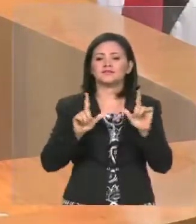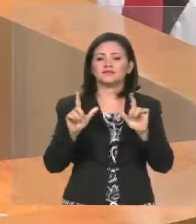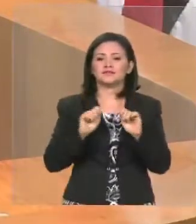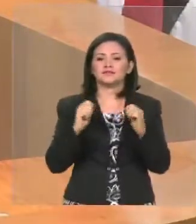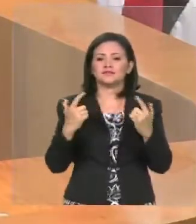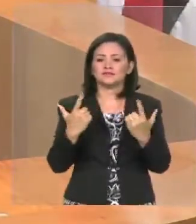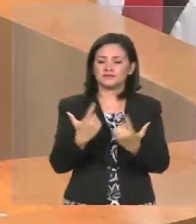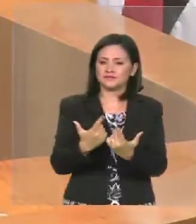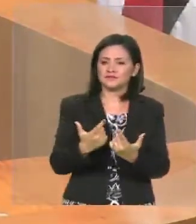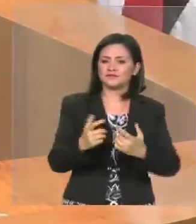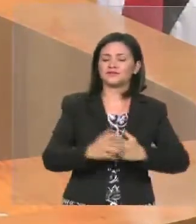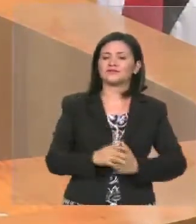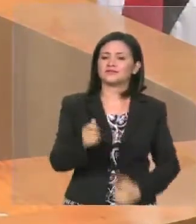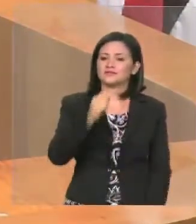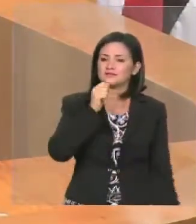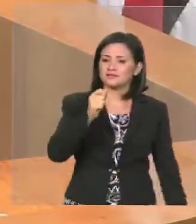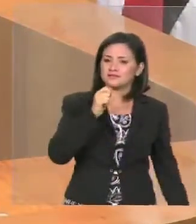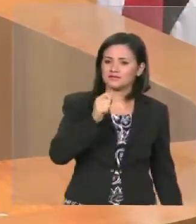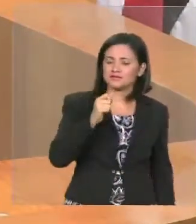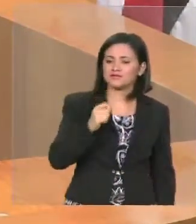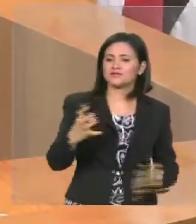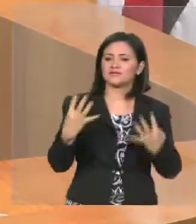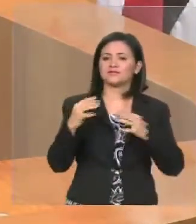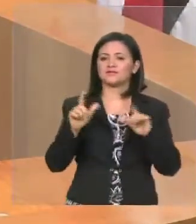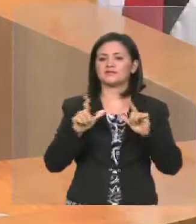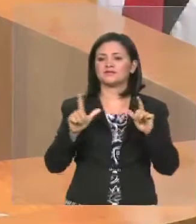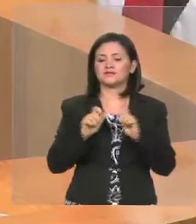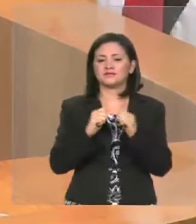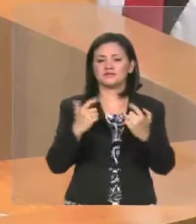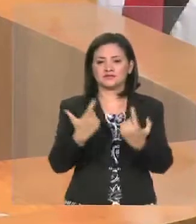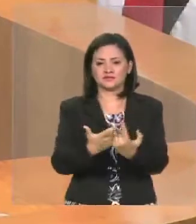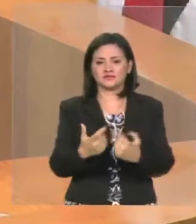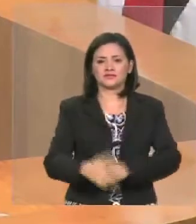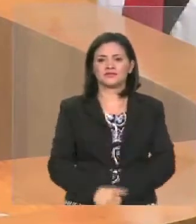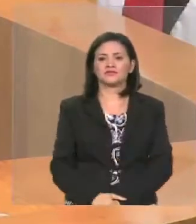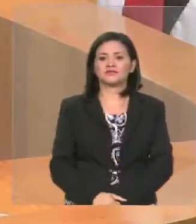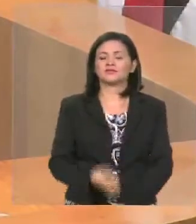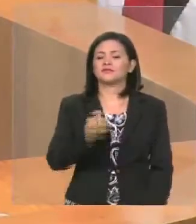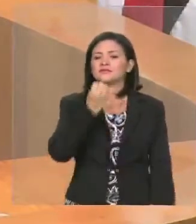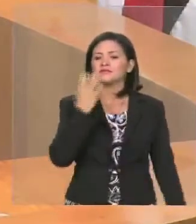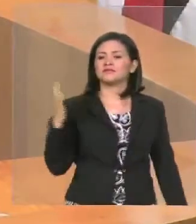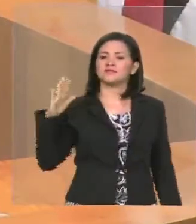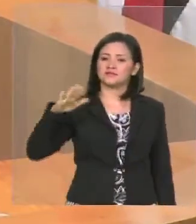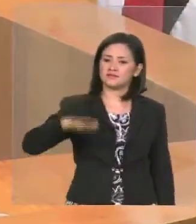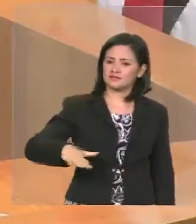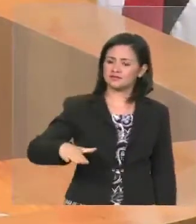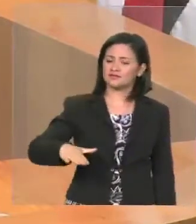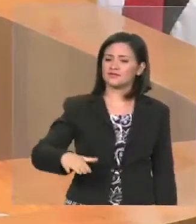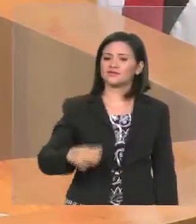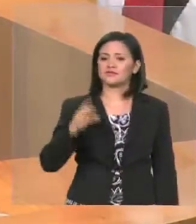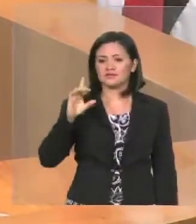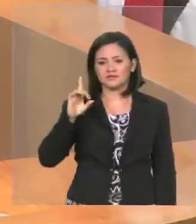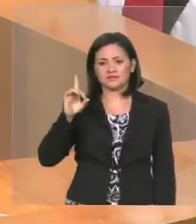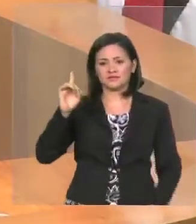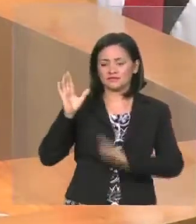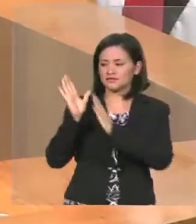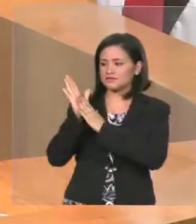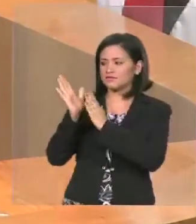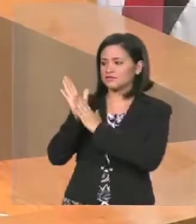internautas, telespectadores que nos acompanham através da TV Assembleia, nosso mais cordial boa tarde, que Deus seja